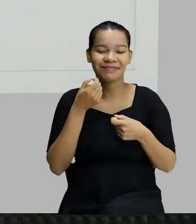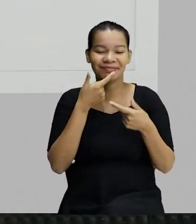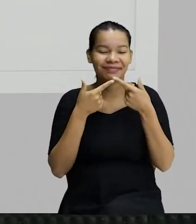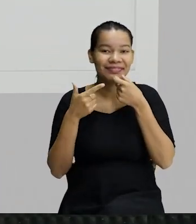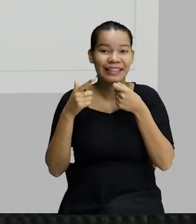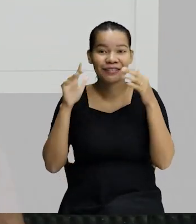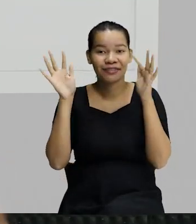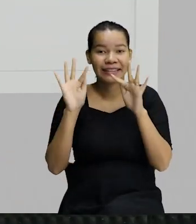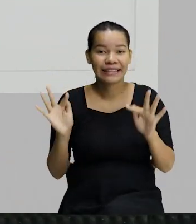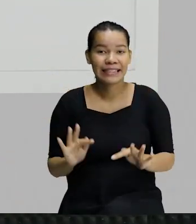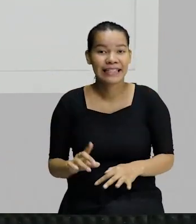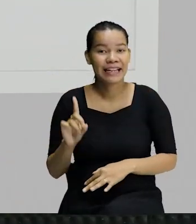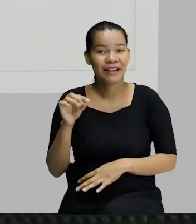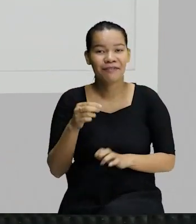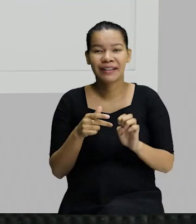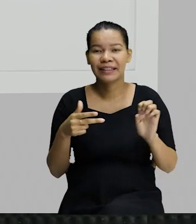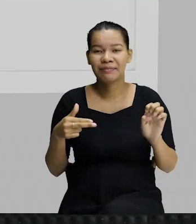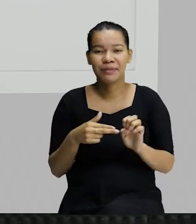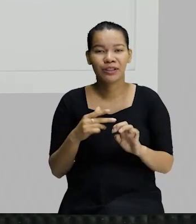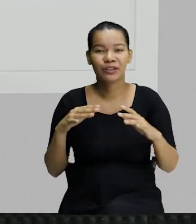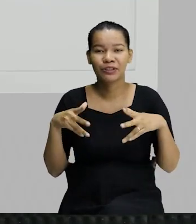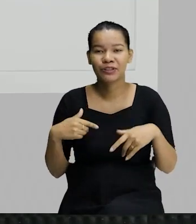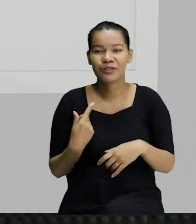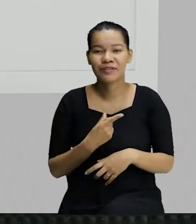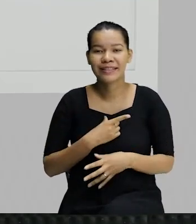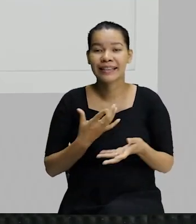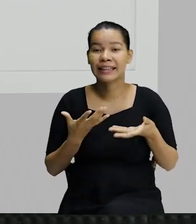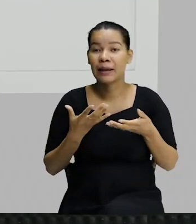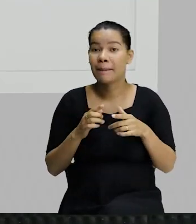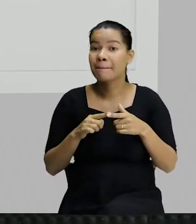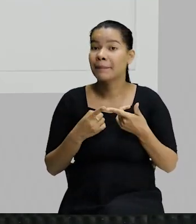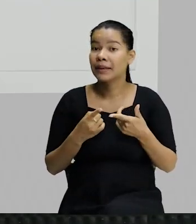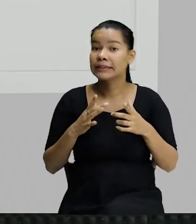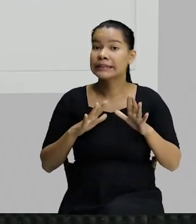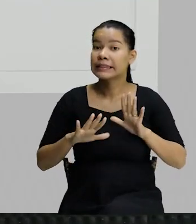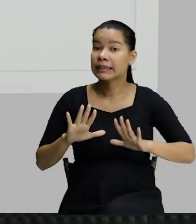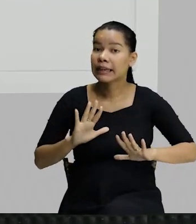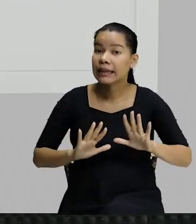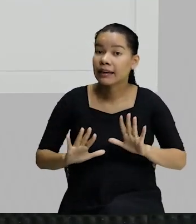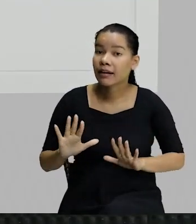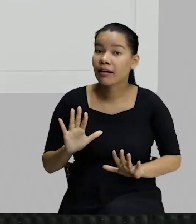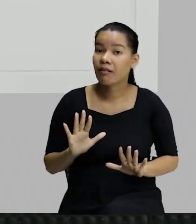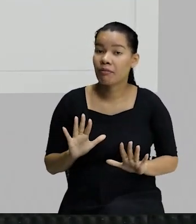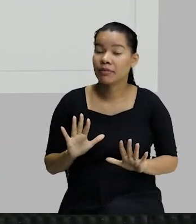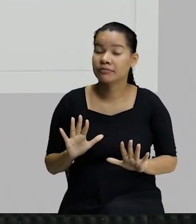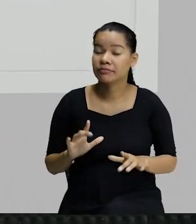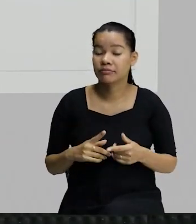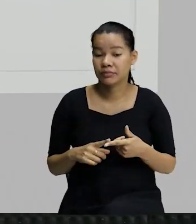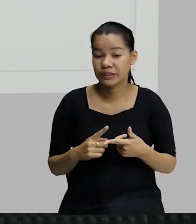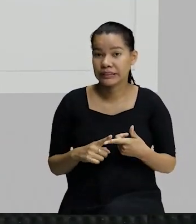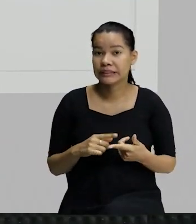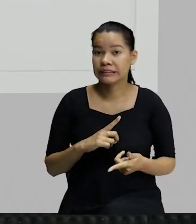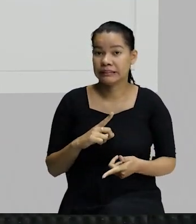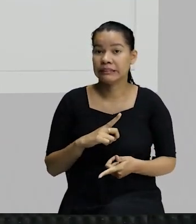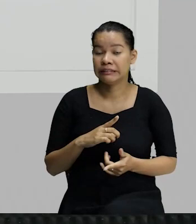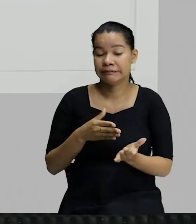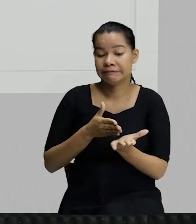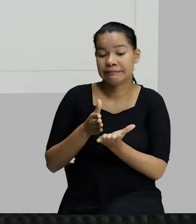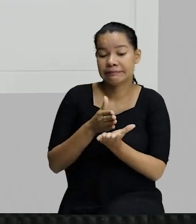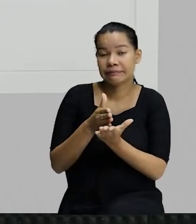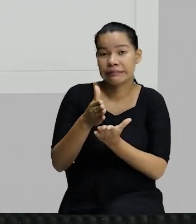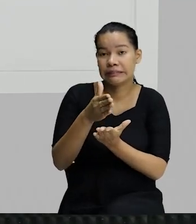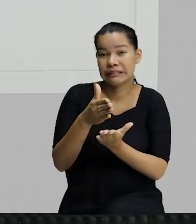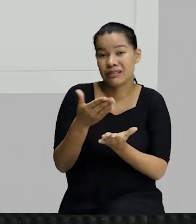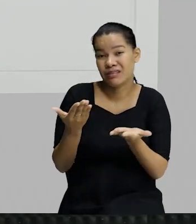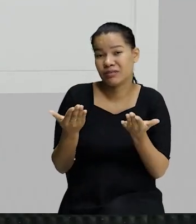que todo mundo busca, né? As pessoas querem, mas vai com calma, que existem os percalços da vida.